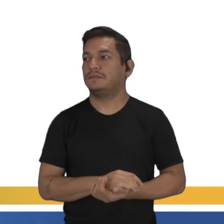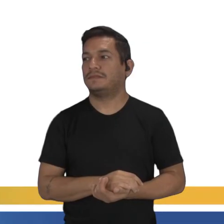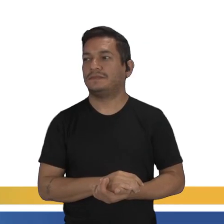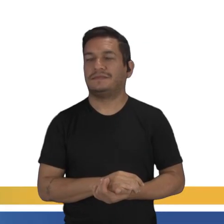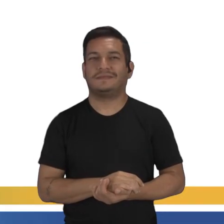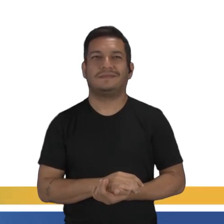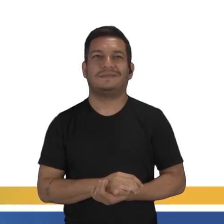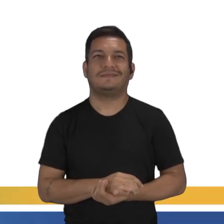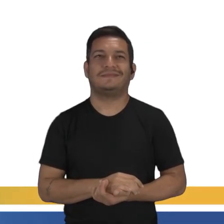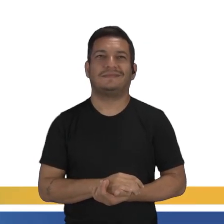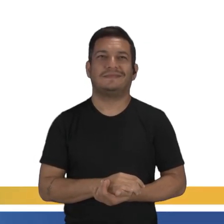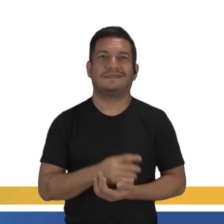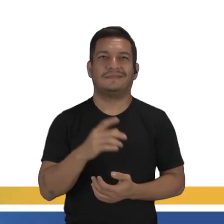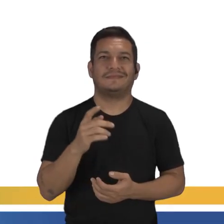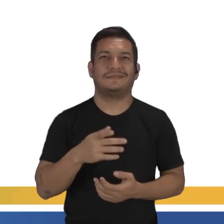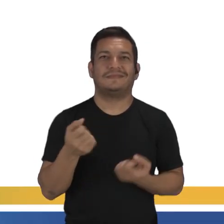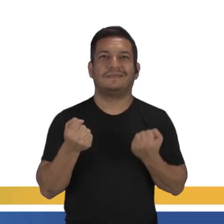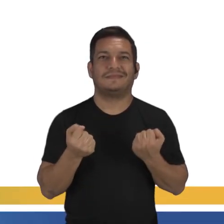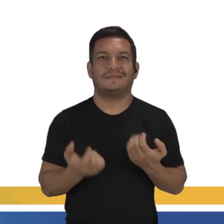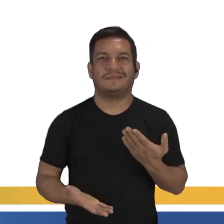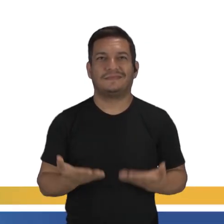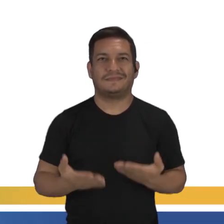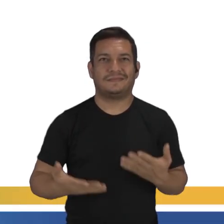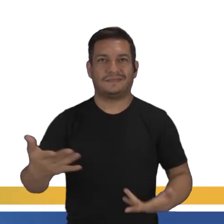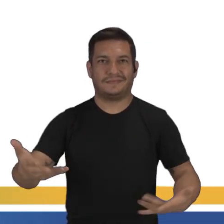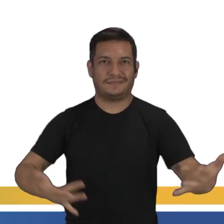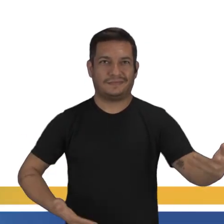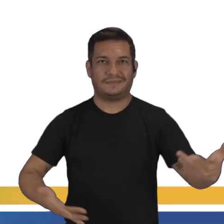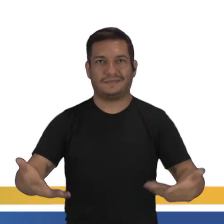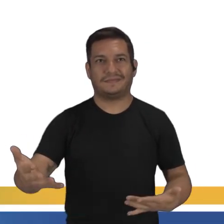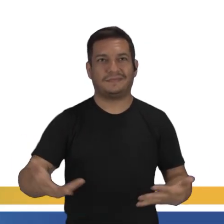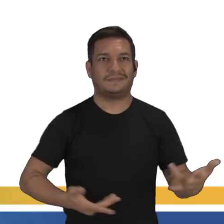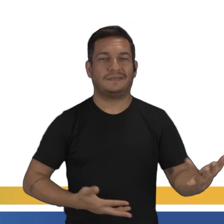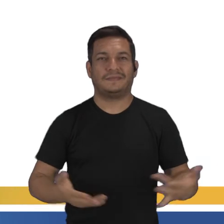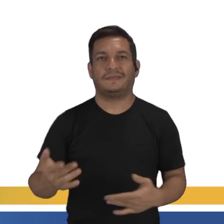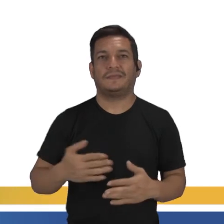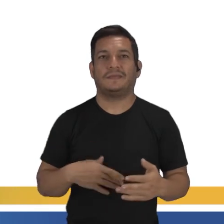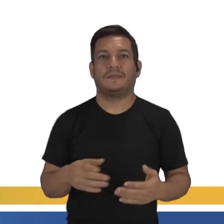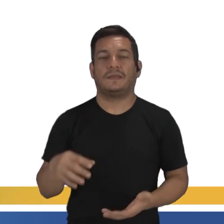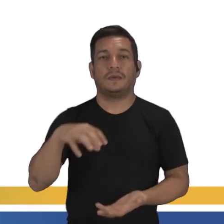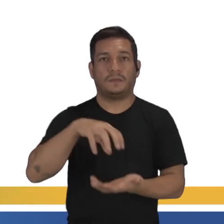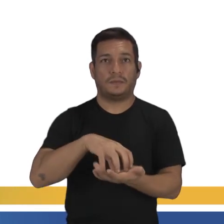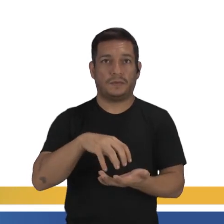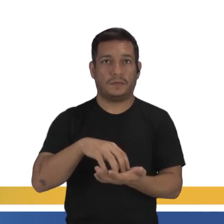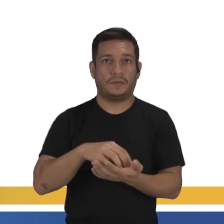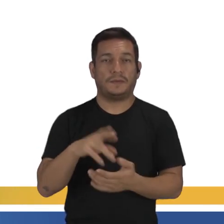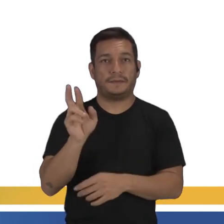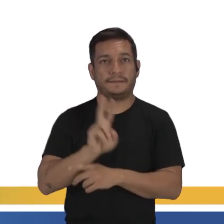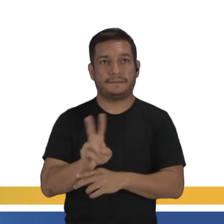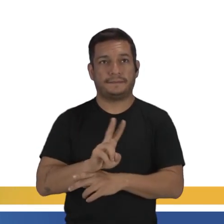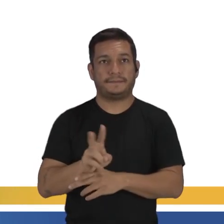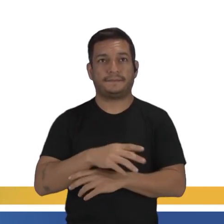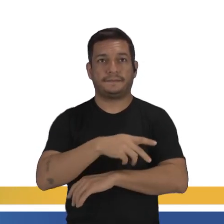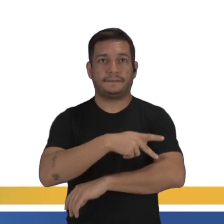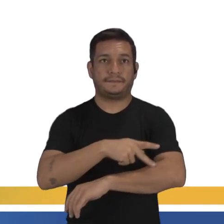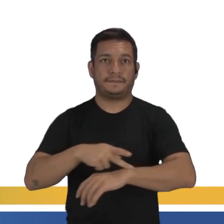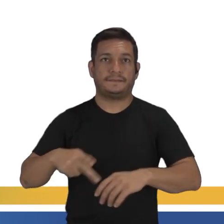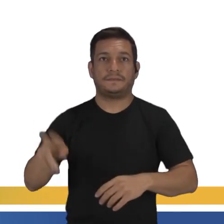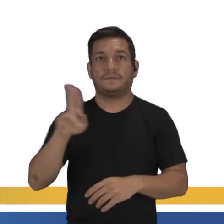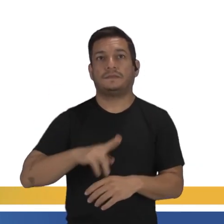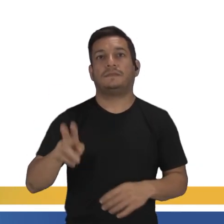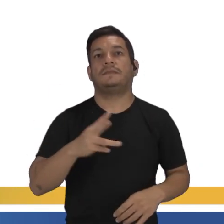Exemplo 3. Na pesagem de um caminhão no posto fiscal de uma estrada, são utilizadas